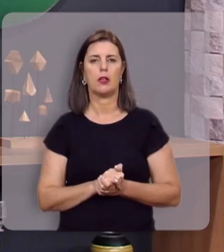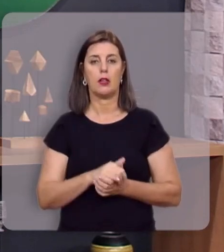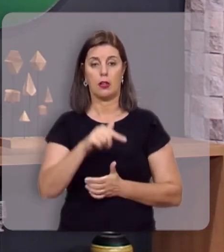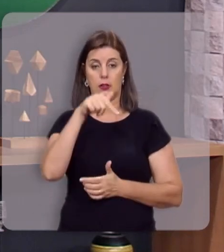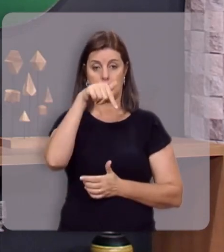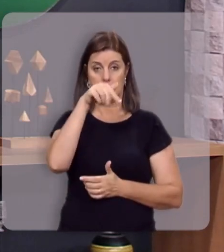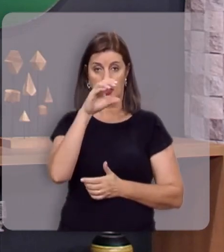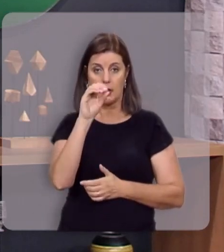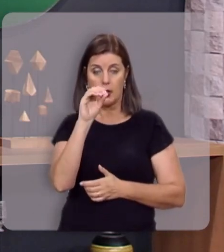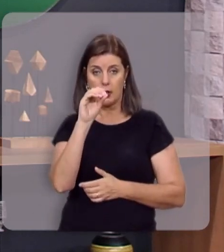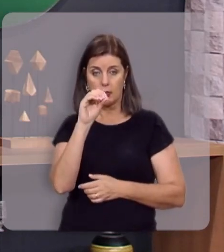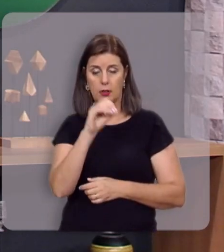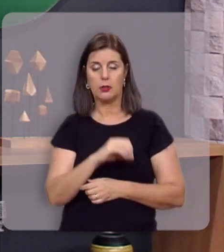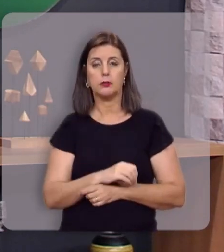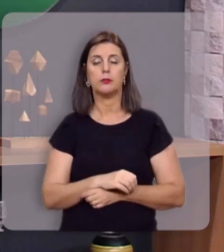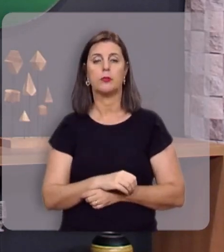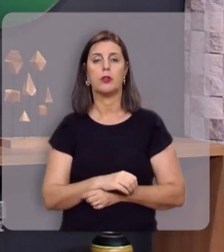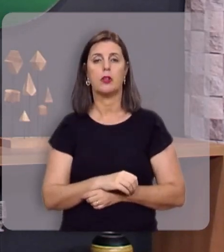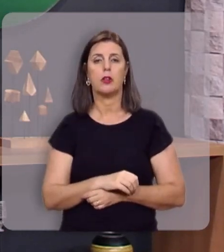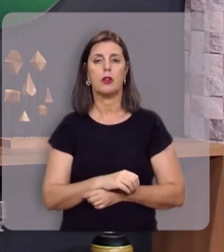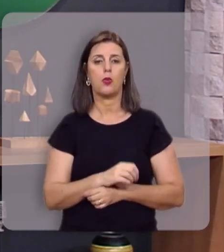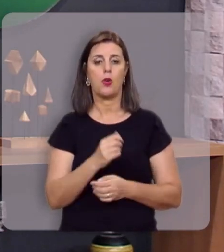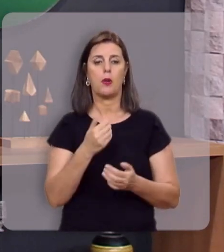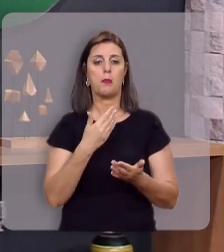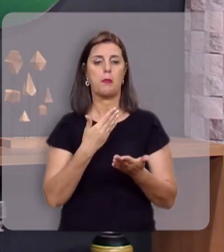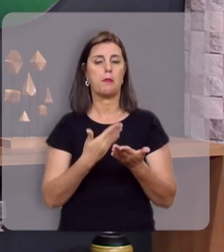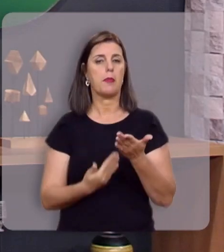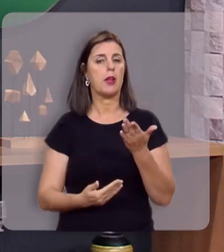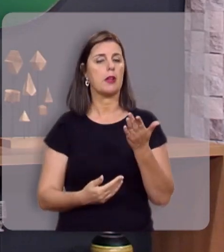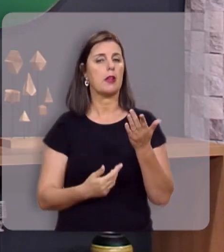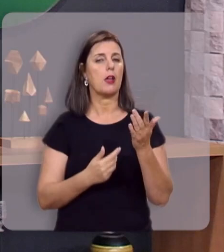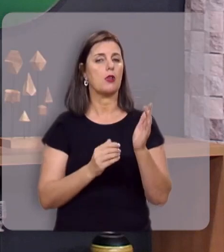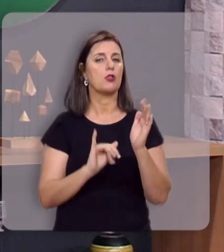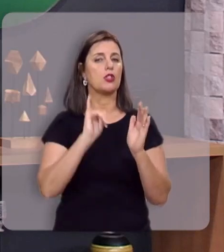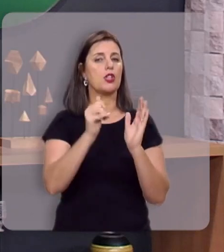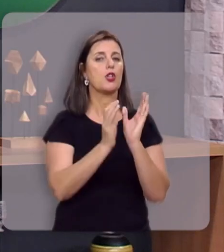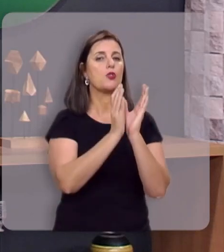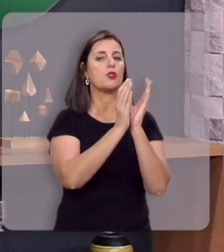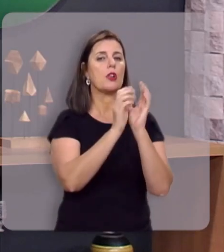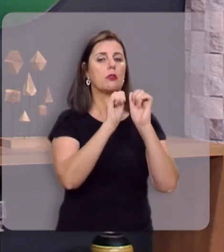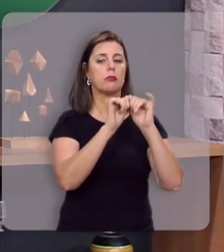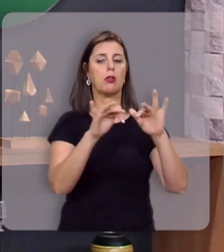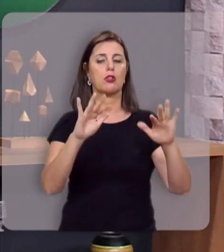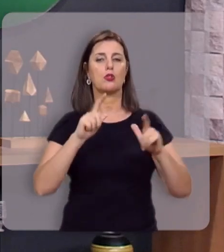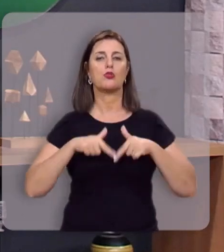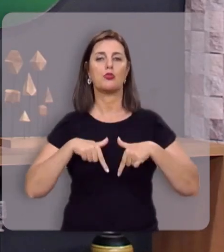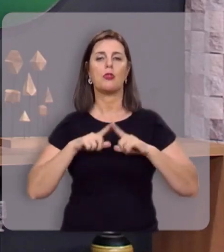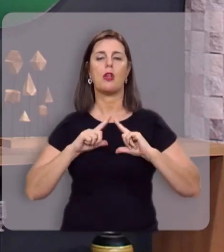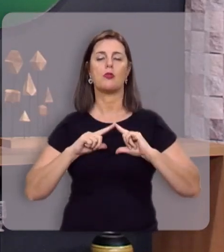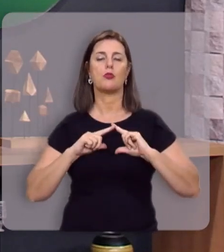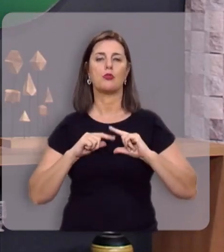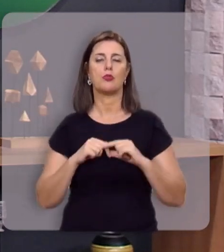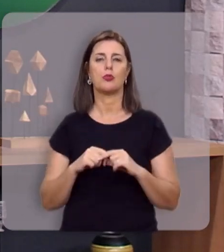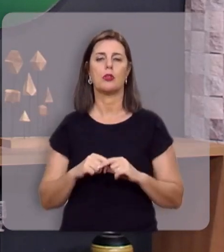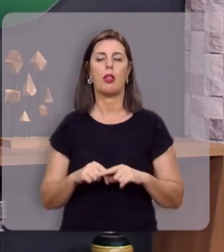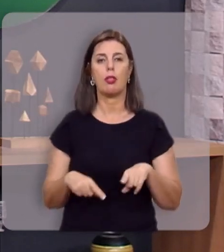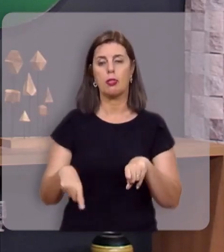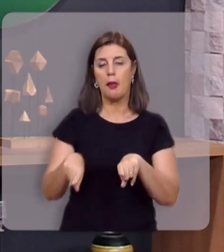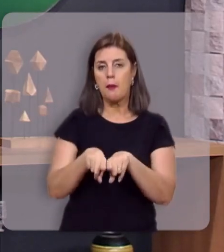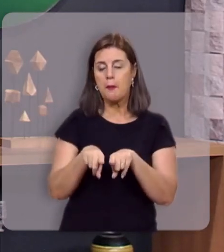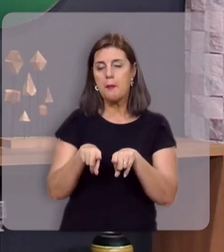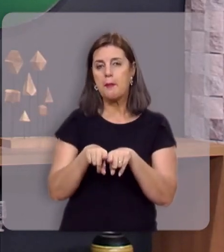Em 70, houve a queda de Jerusalém, a dispersão dos judeus,